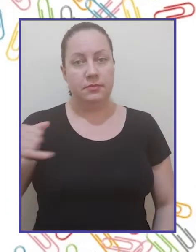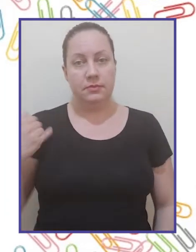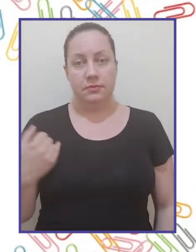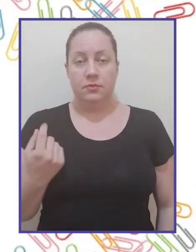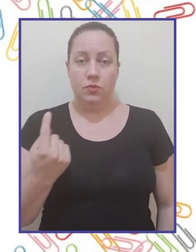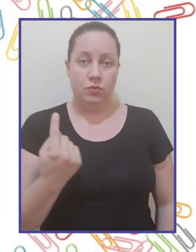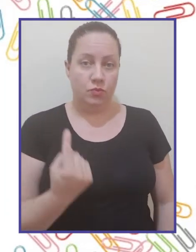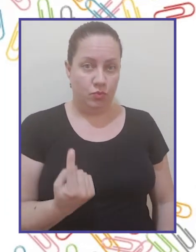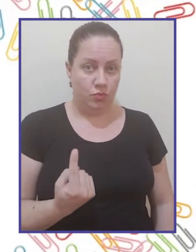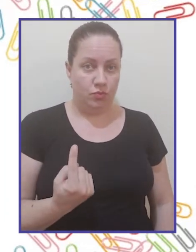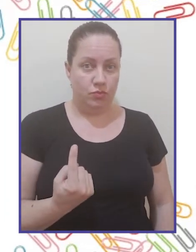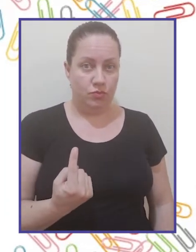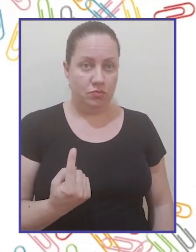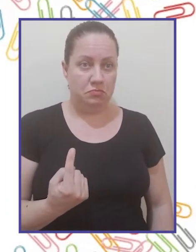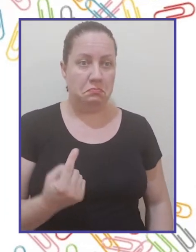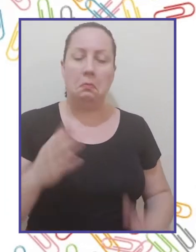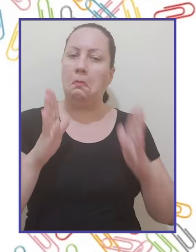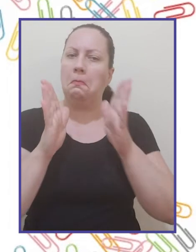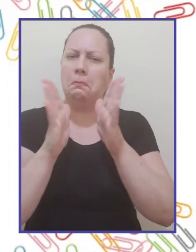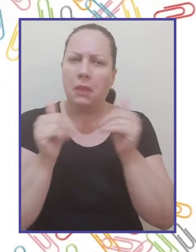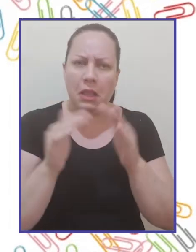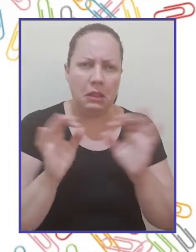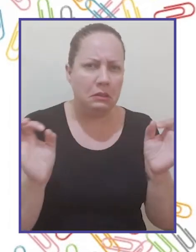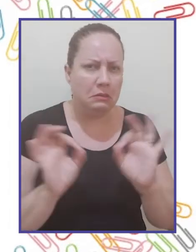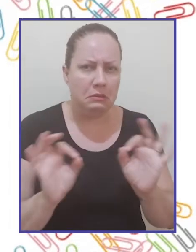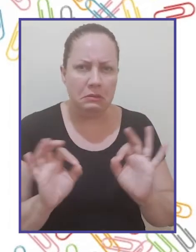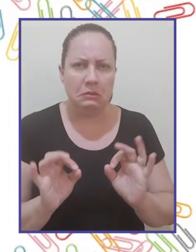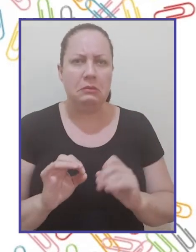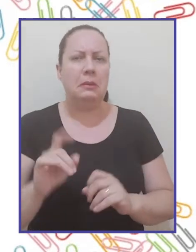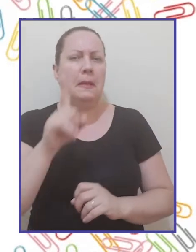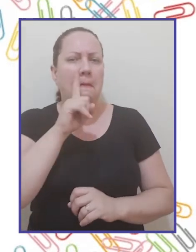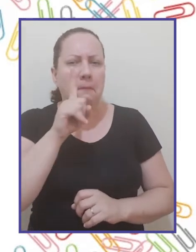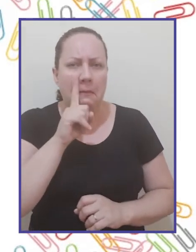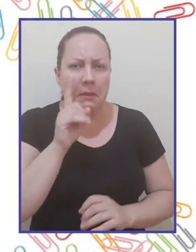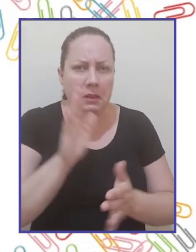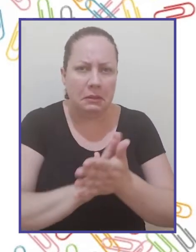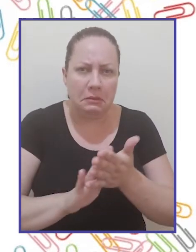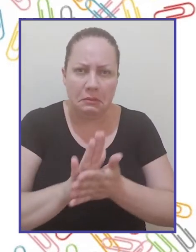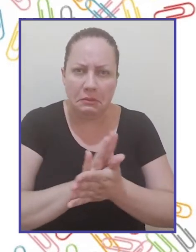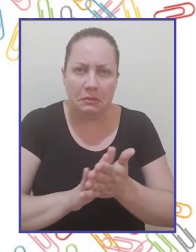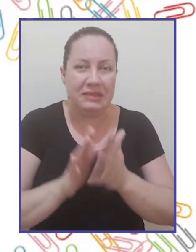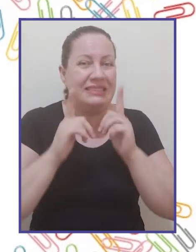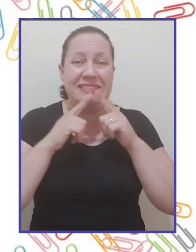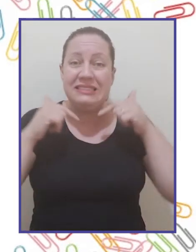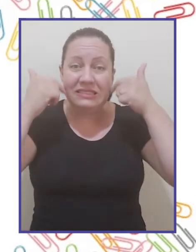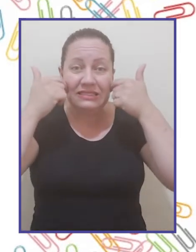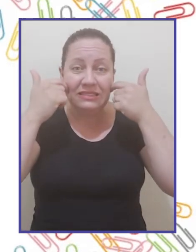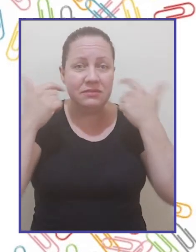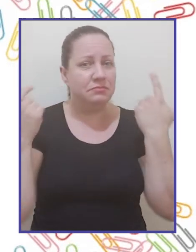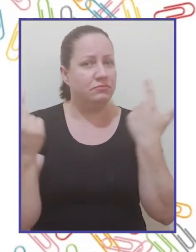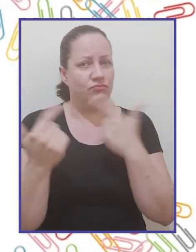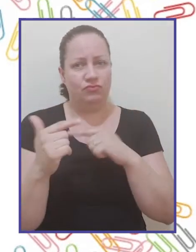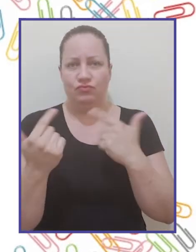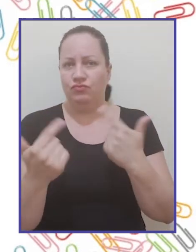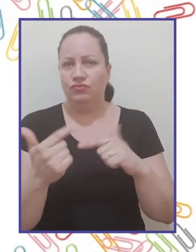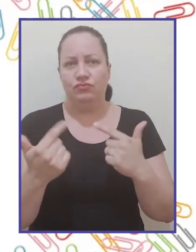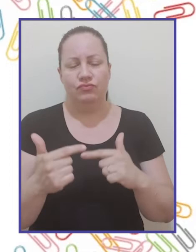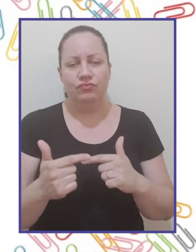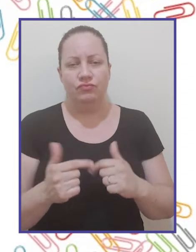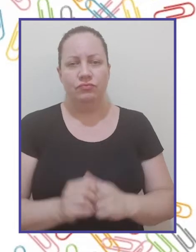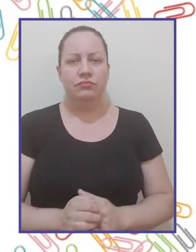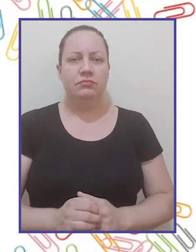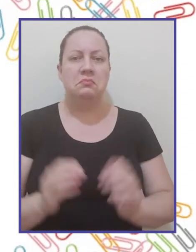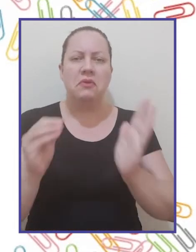No 1º ano, não pede nada, não nota sua mãe, ausência de sorrisos e